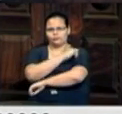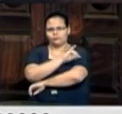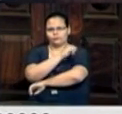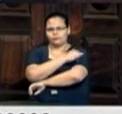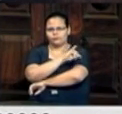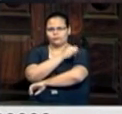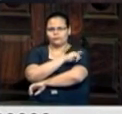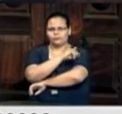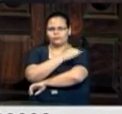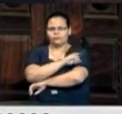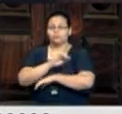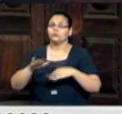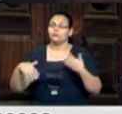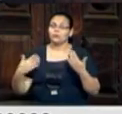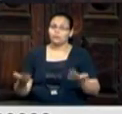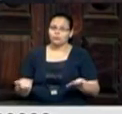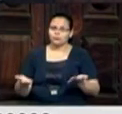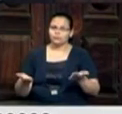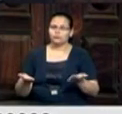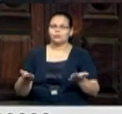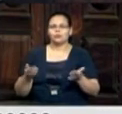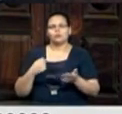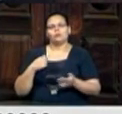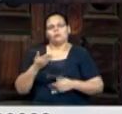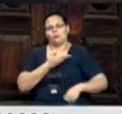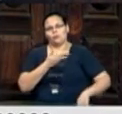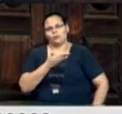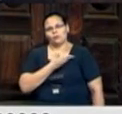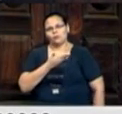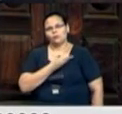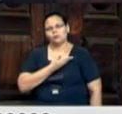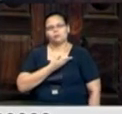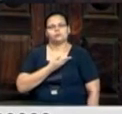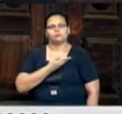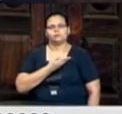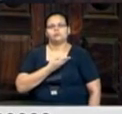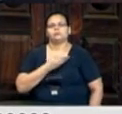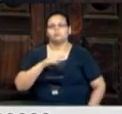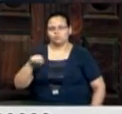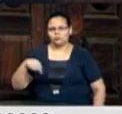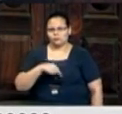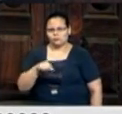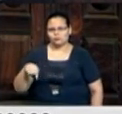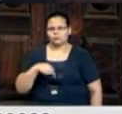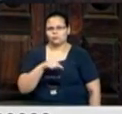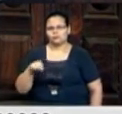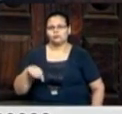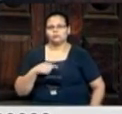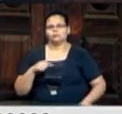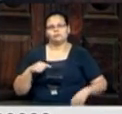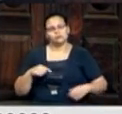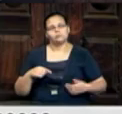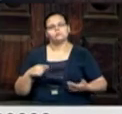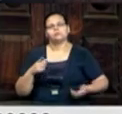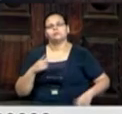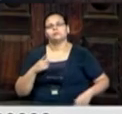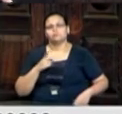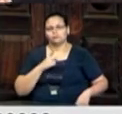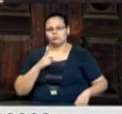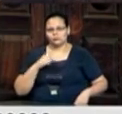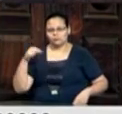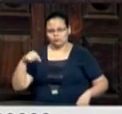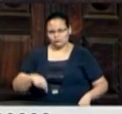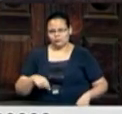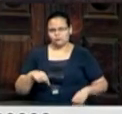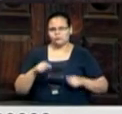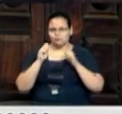Janeiro. Então, companheiros e companheiras, nós estamos aqui